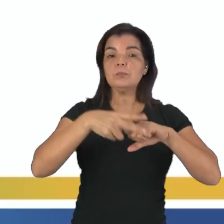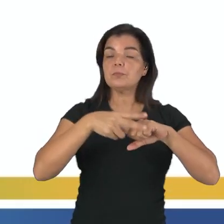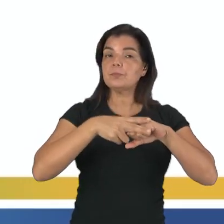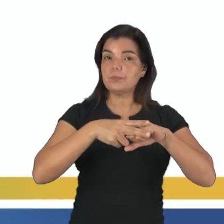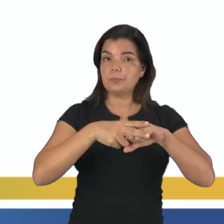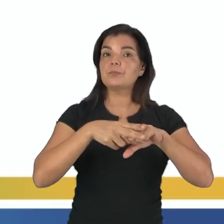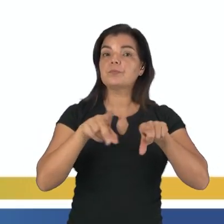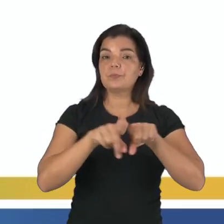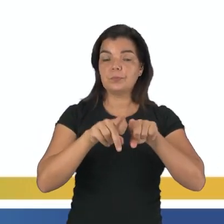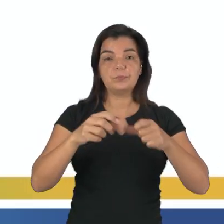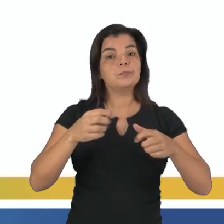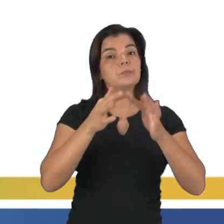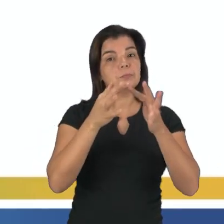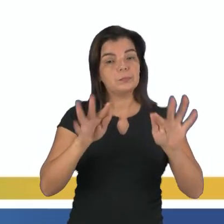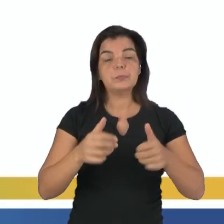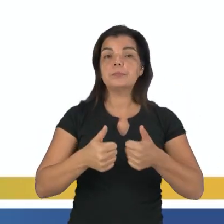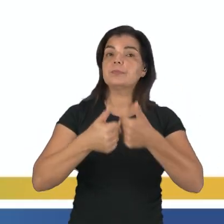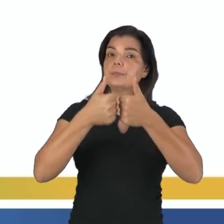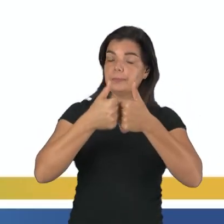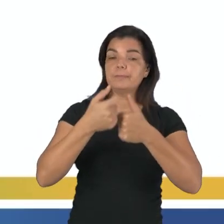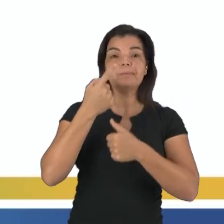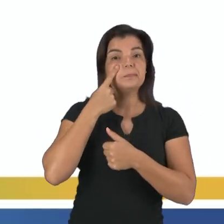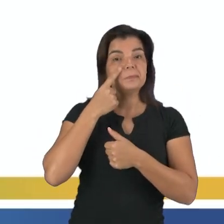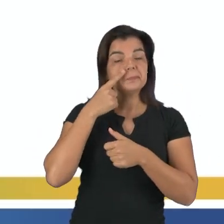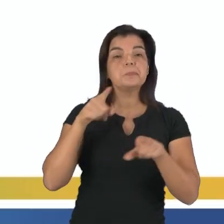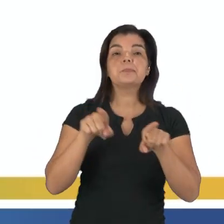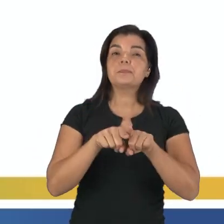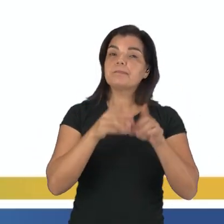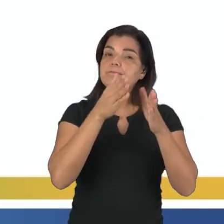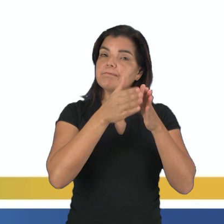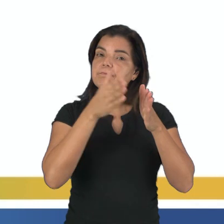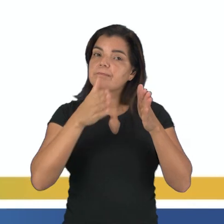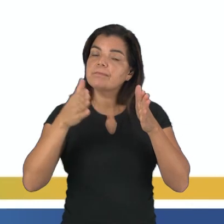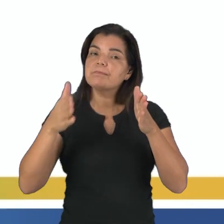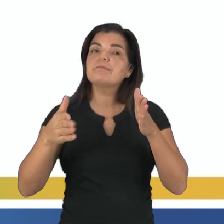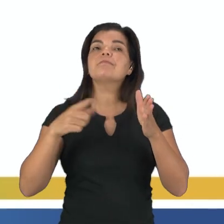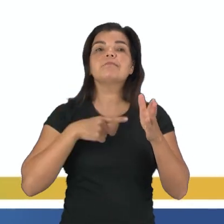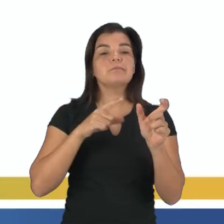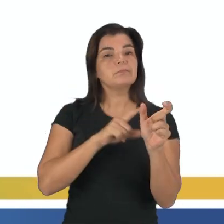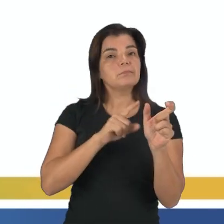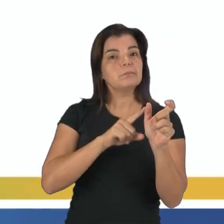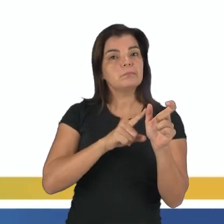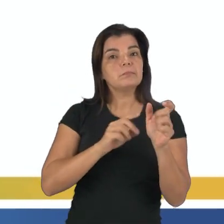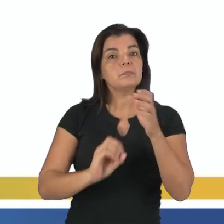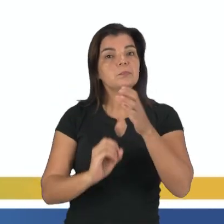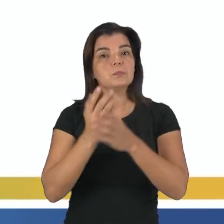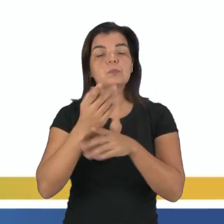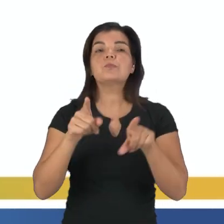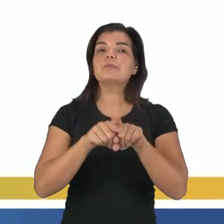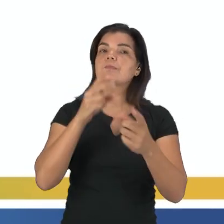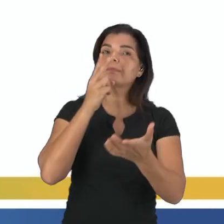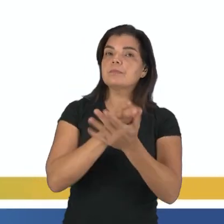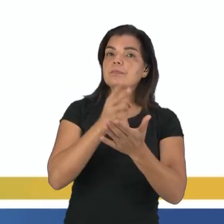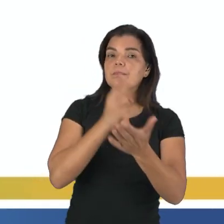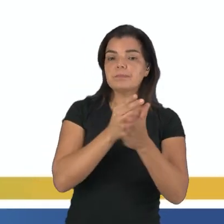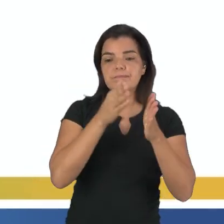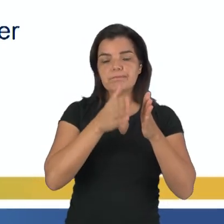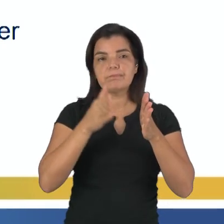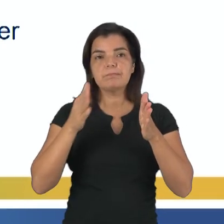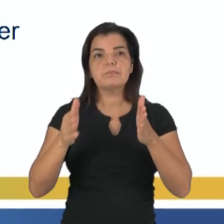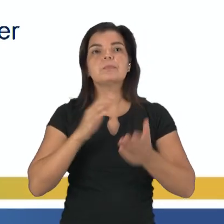auxiliar nas sentenças positivas e é importante observar a ordem certinho em que as palavras aparecem, porque elas vão vir sempre nesse mesmo